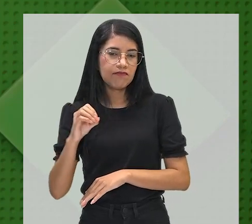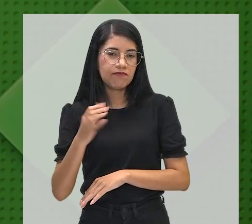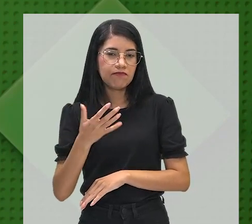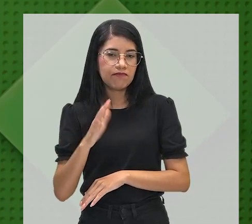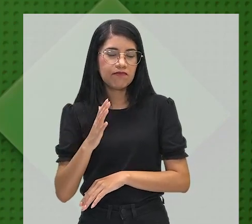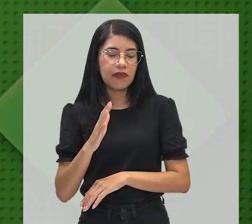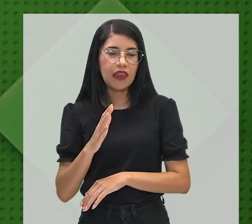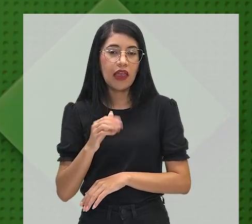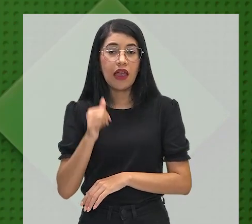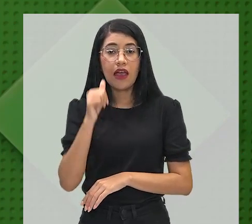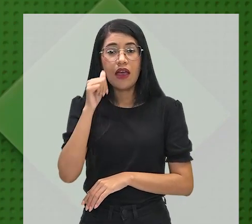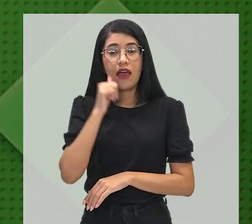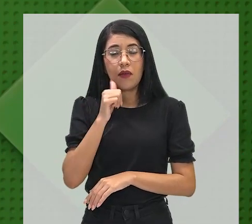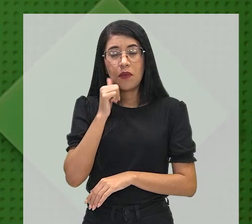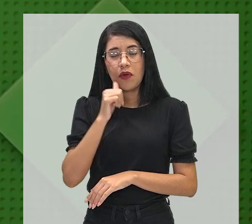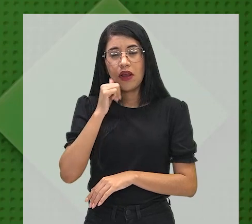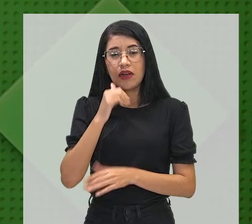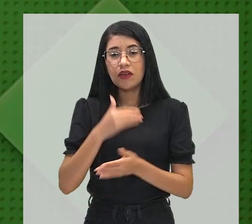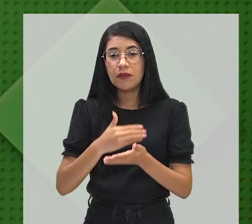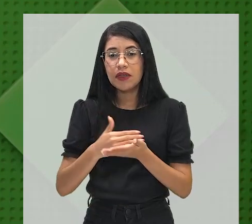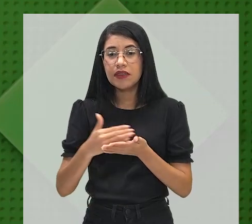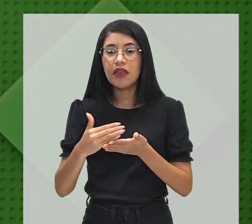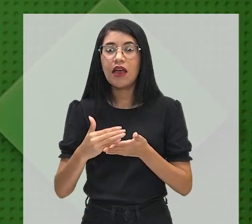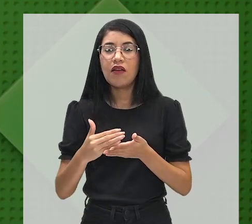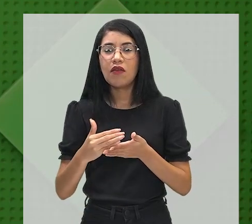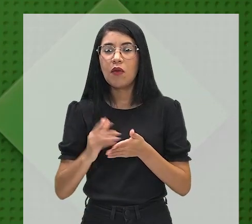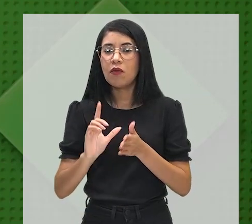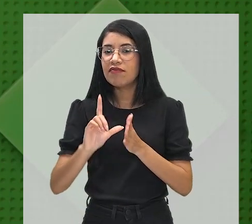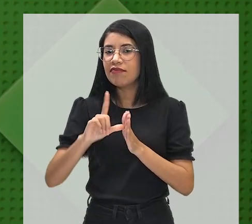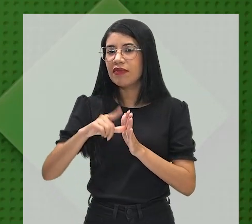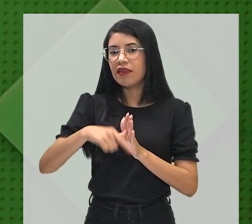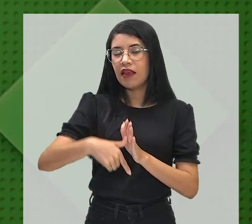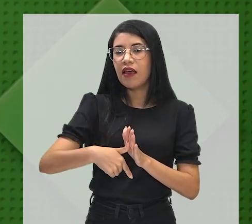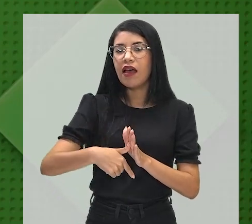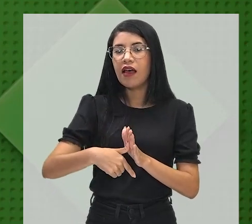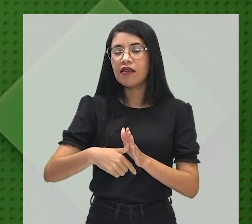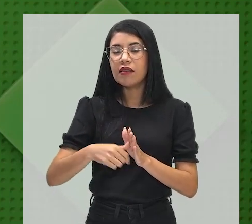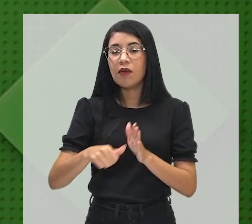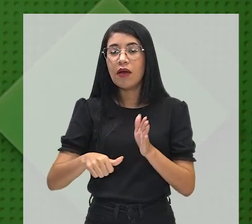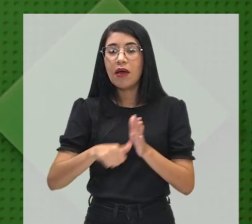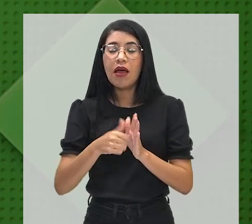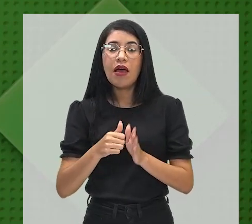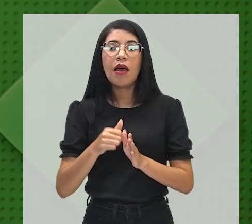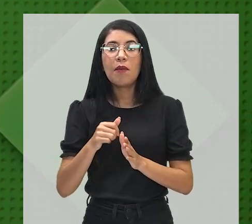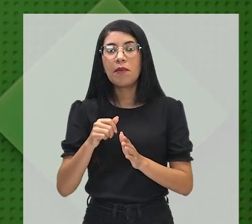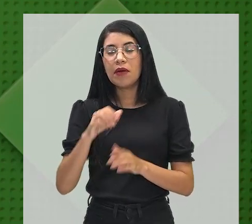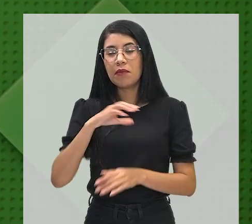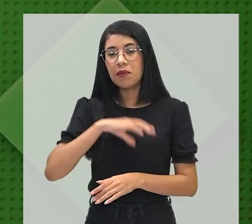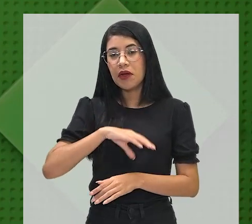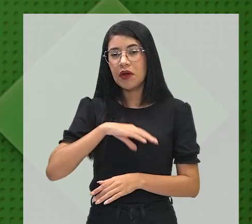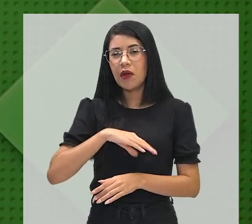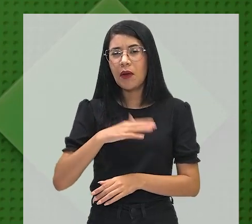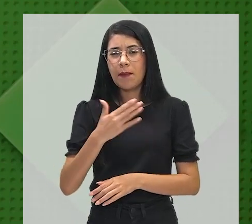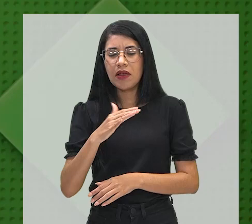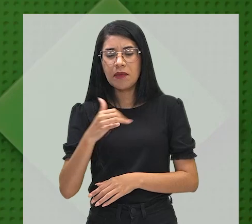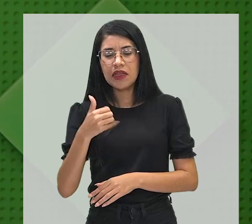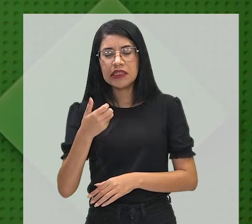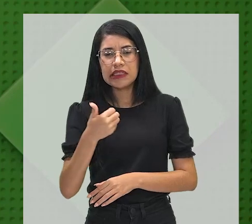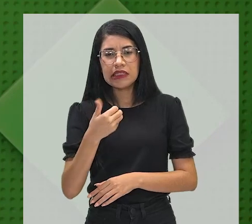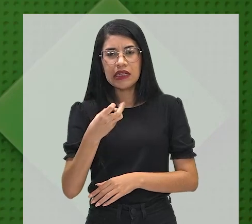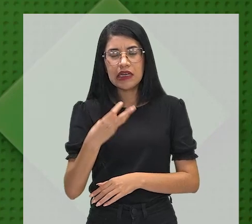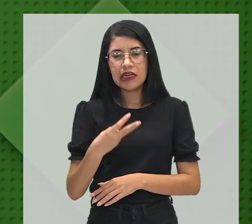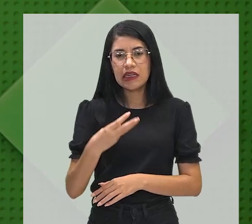por exemplo, as mulheres entravam, né, na puberdade um pouquinho mais tarde. A primeira menstruação ia acontecer ali por volta